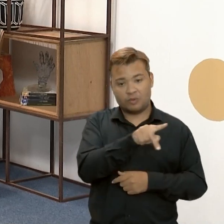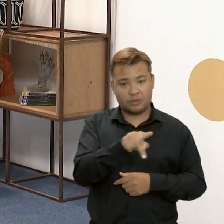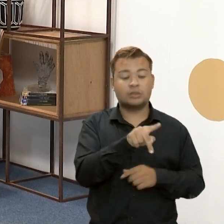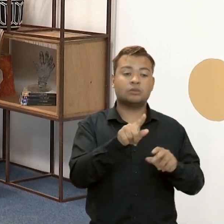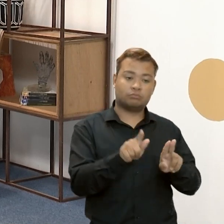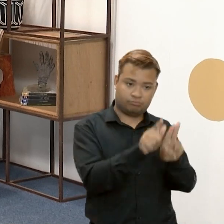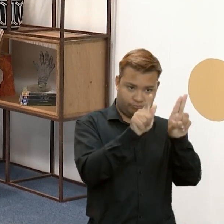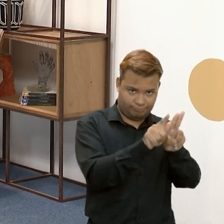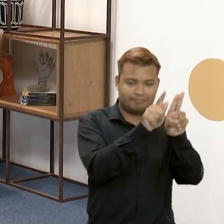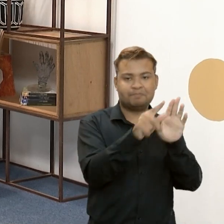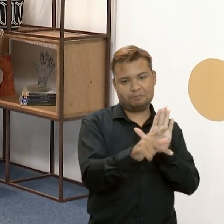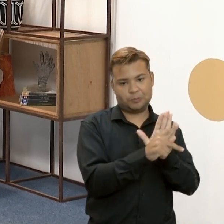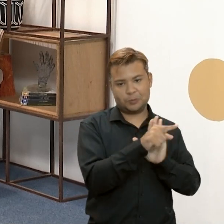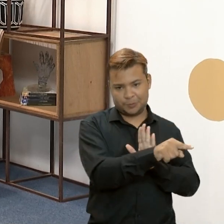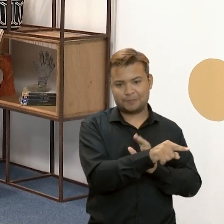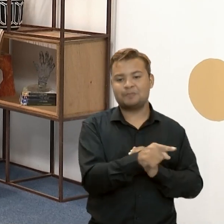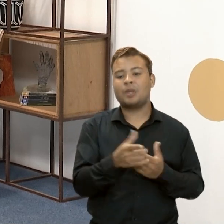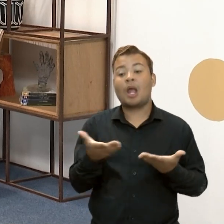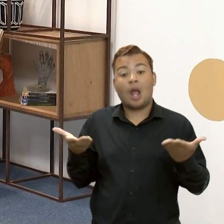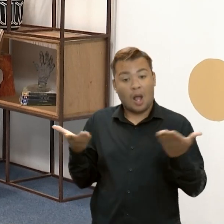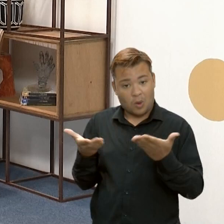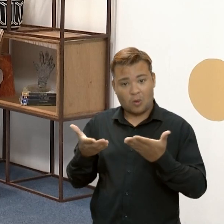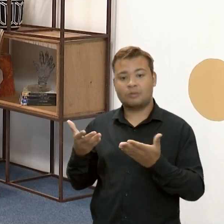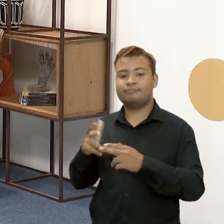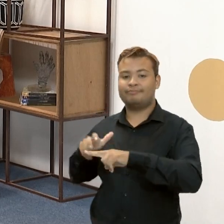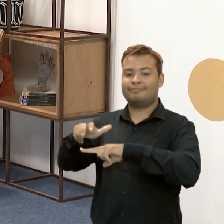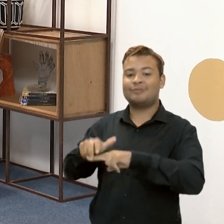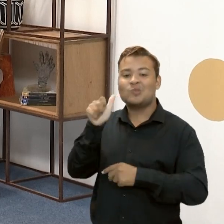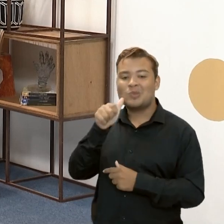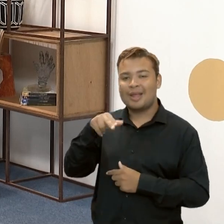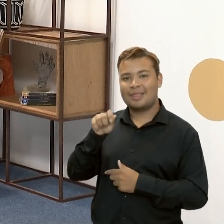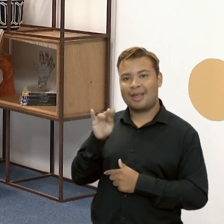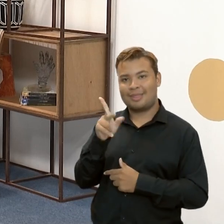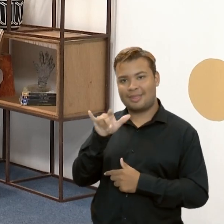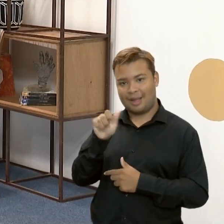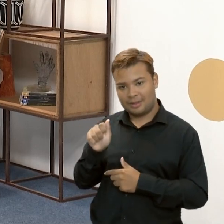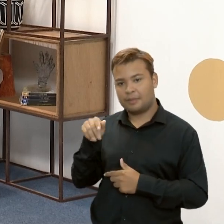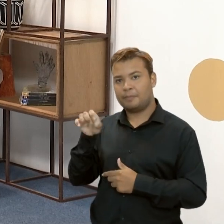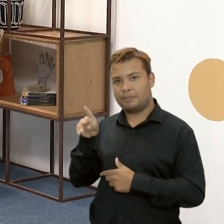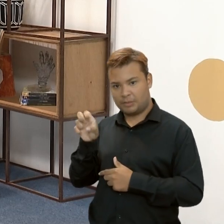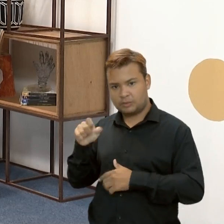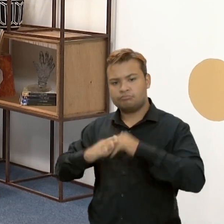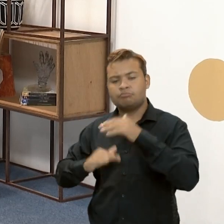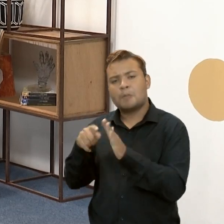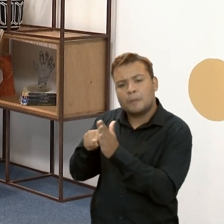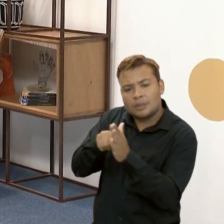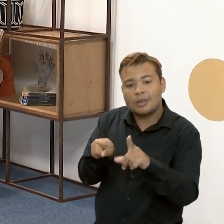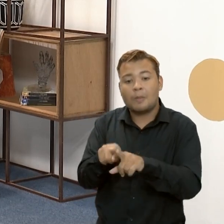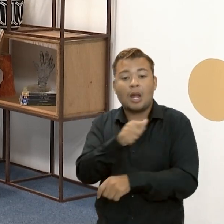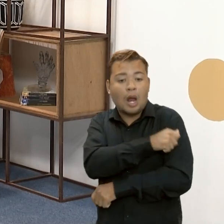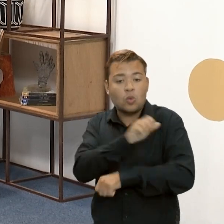Estadual de Goiás. Bom, e chega agora aqui no estúdio a Natália Mendes, que é pesquisadora e estudante do curso de